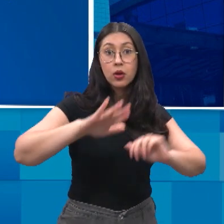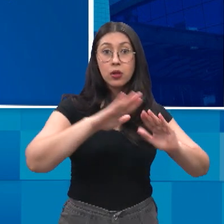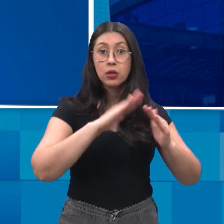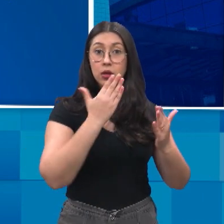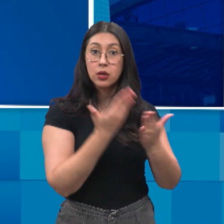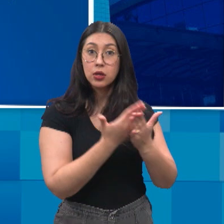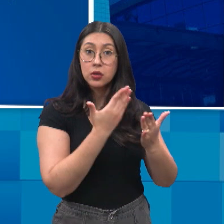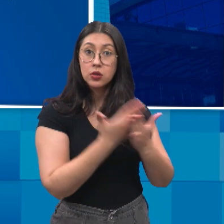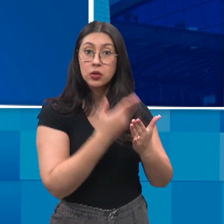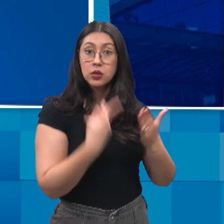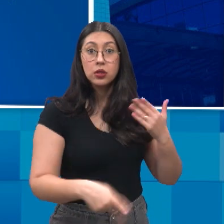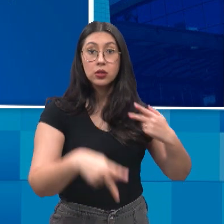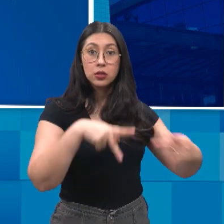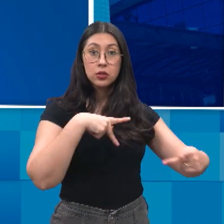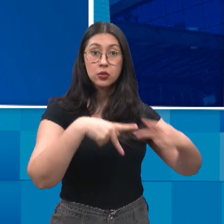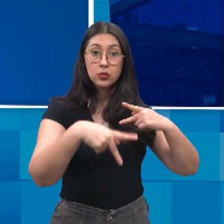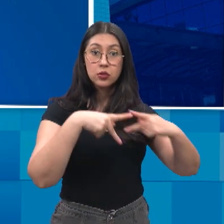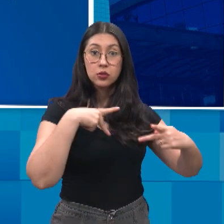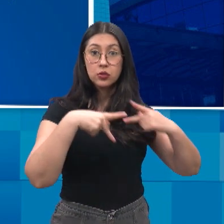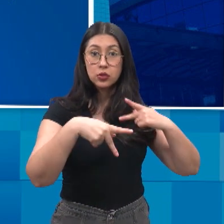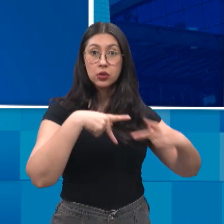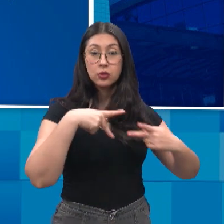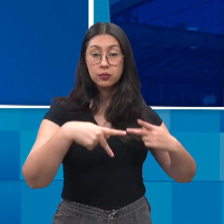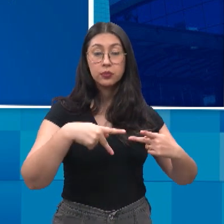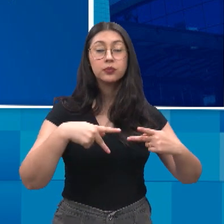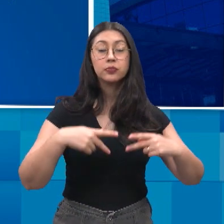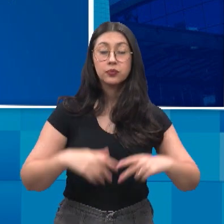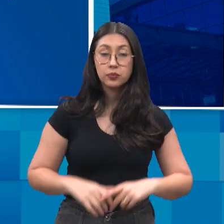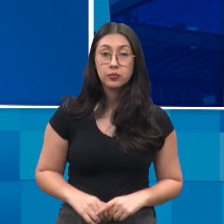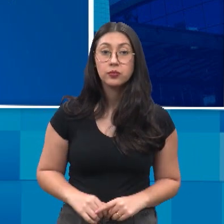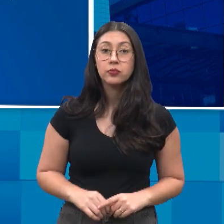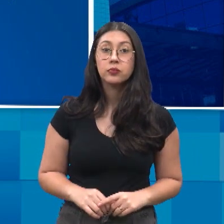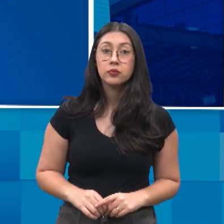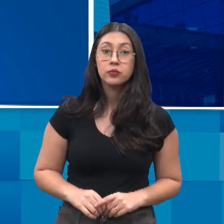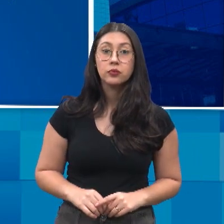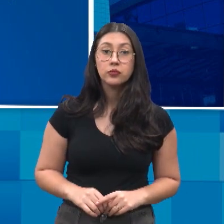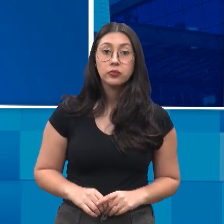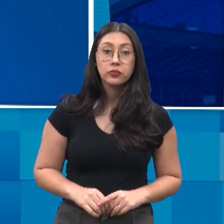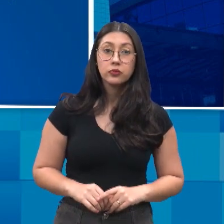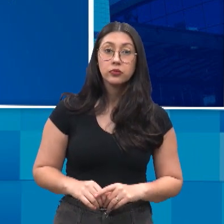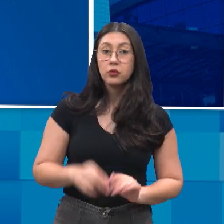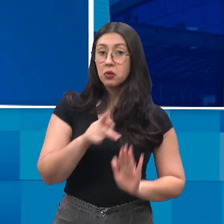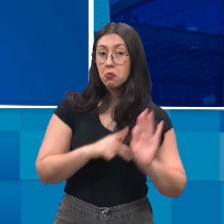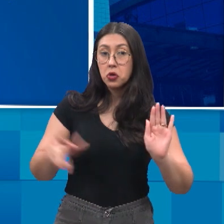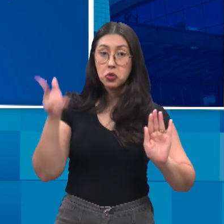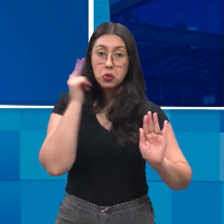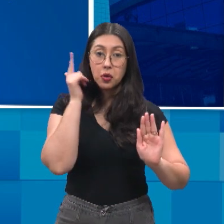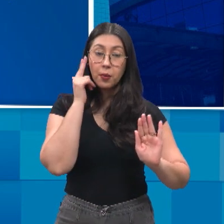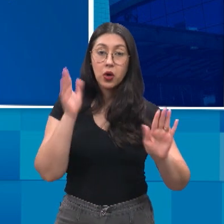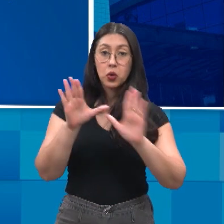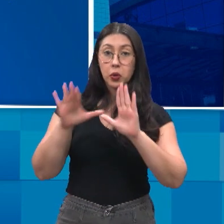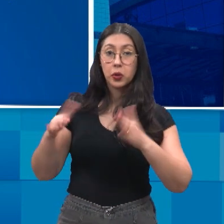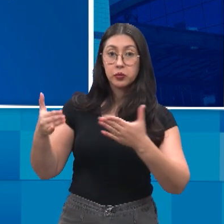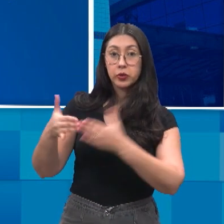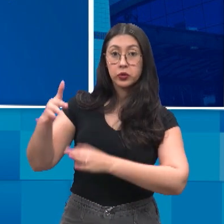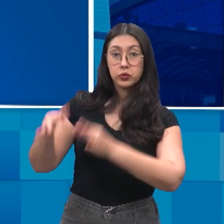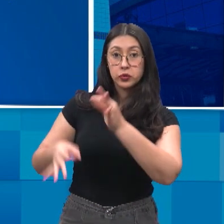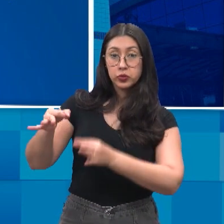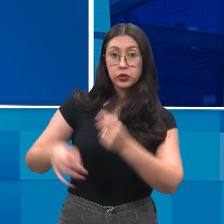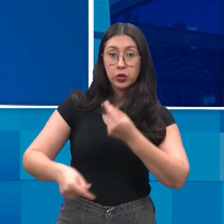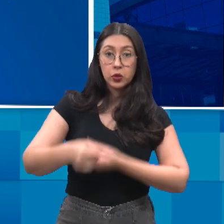rede pública municipal de ensino de São José dos Campos e da outras providências. Rito ordinário, Comissões